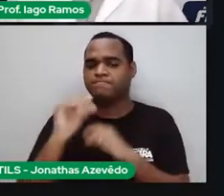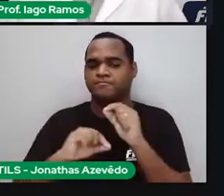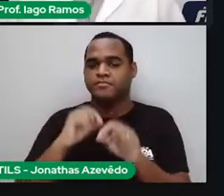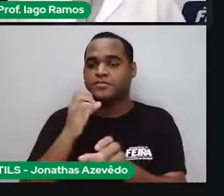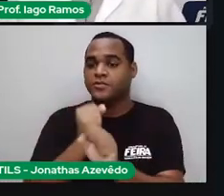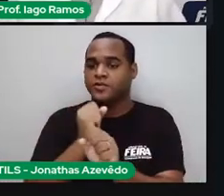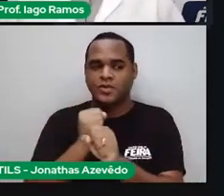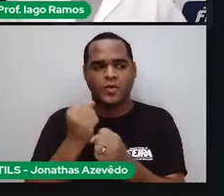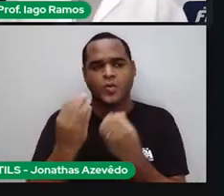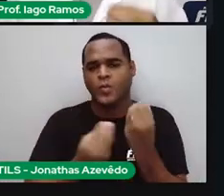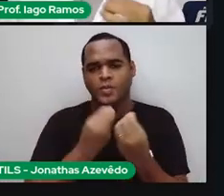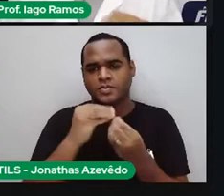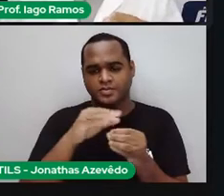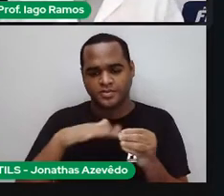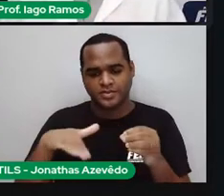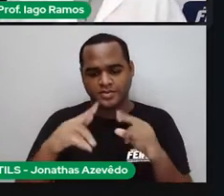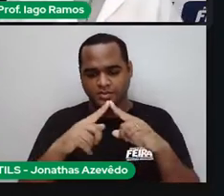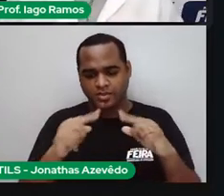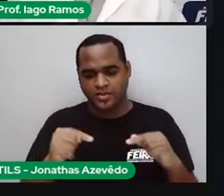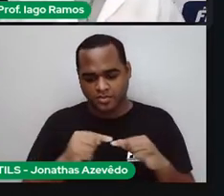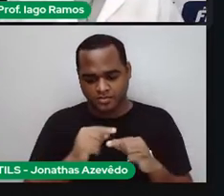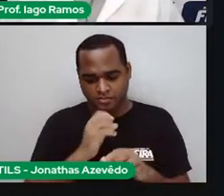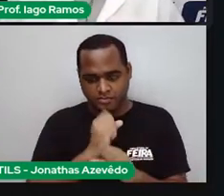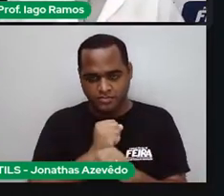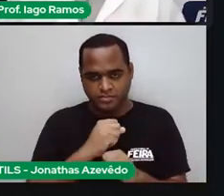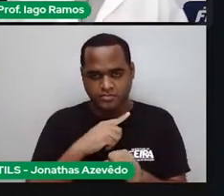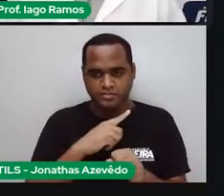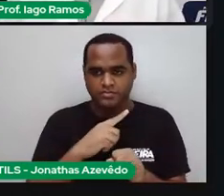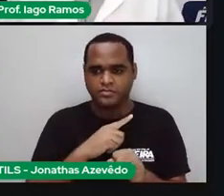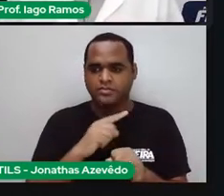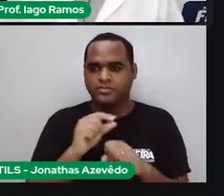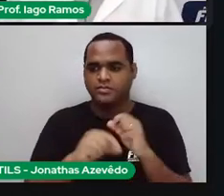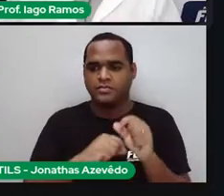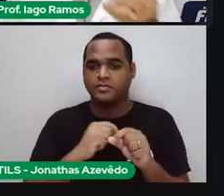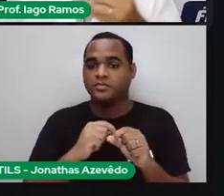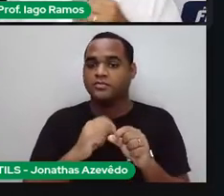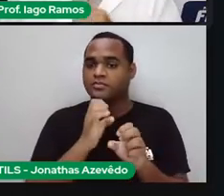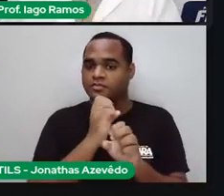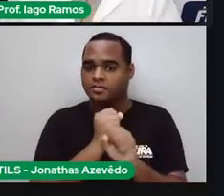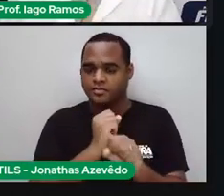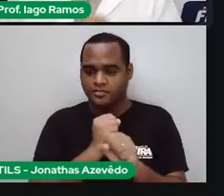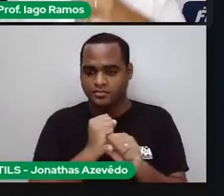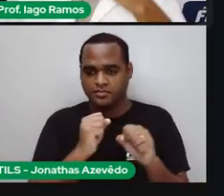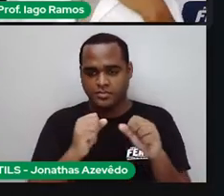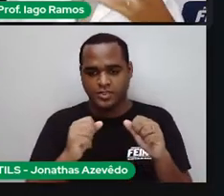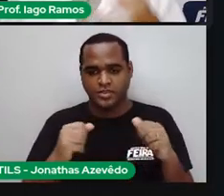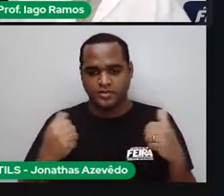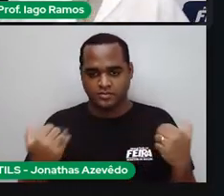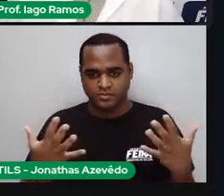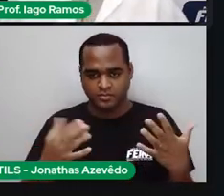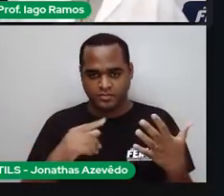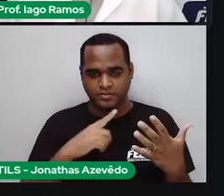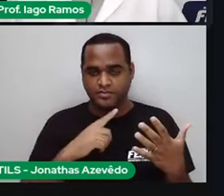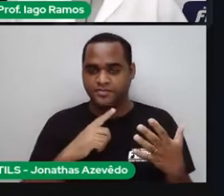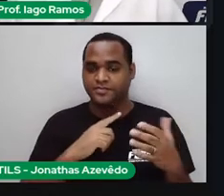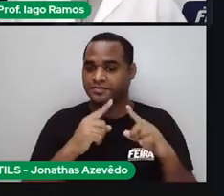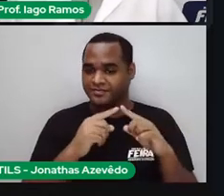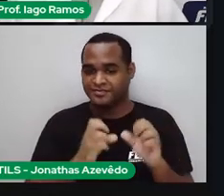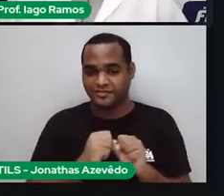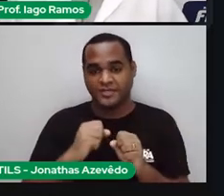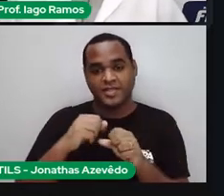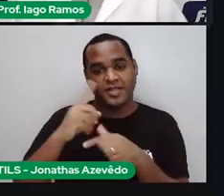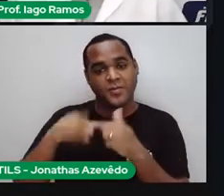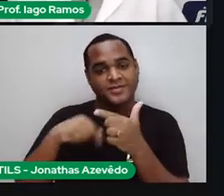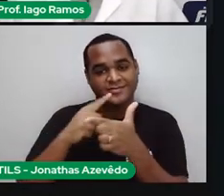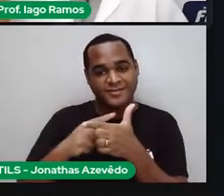como calcular área de triângulo foi aquela expressão Zinha que a gente escreveu a base vezes altura depois de vídeo por dois